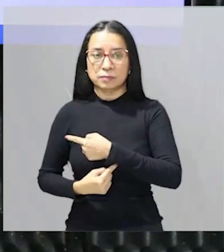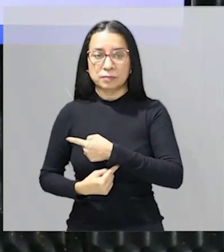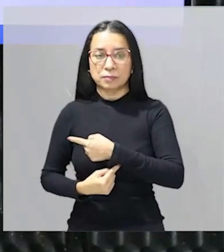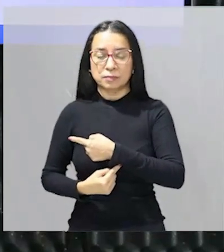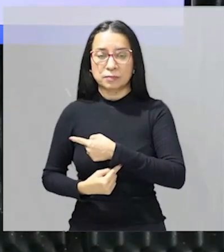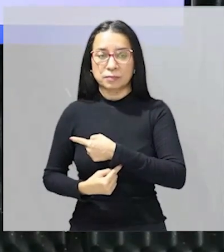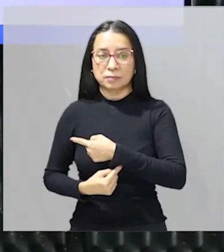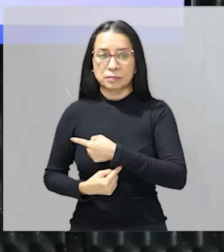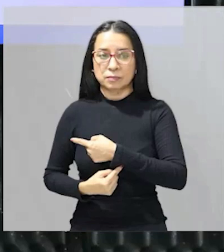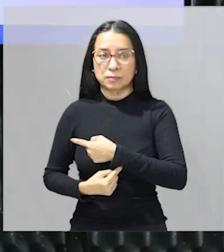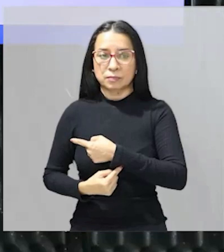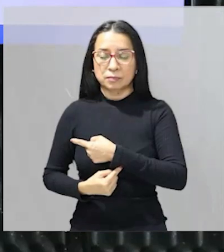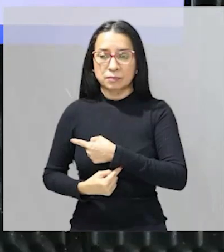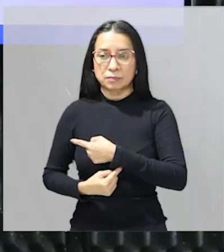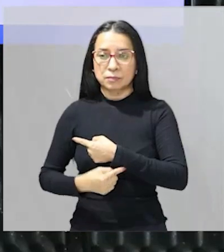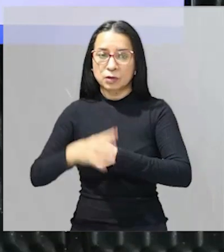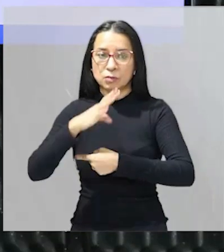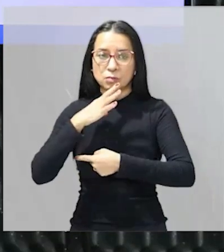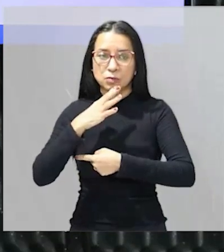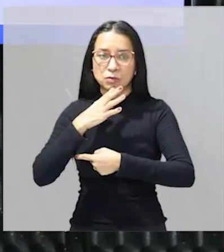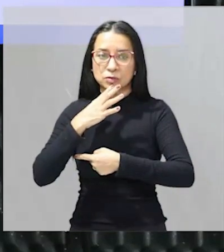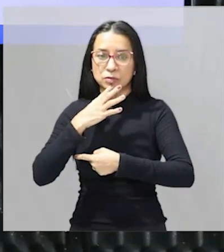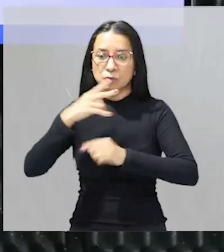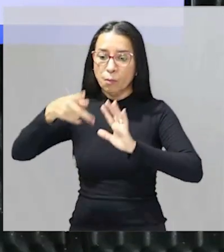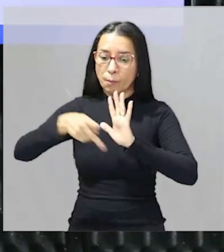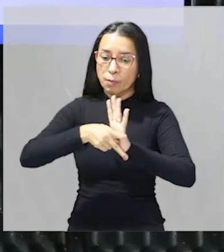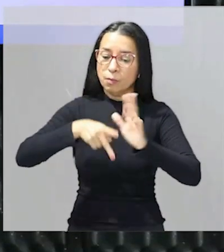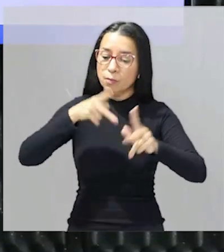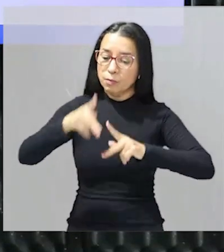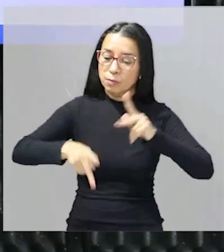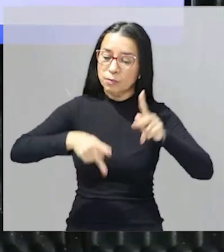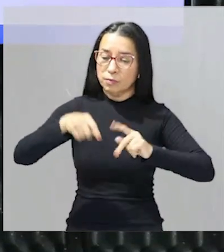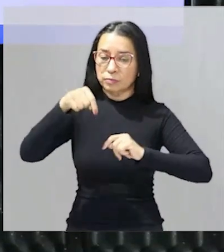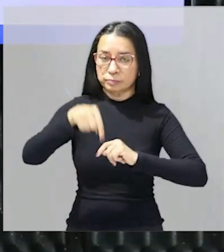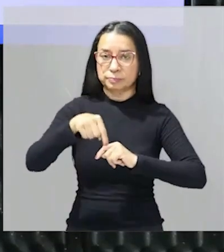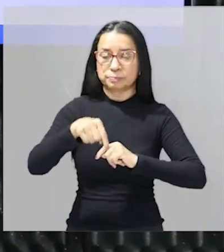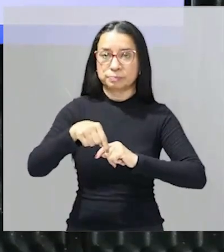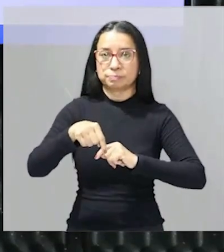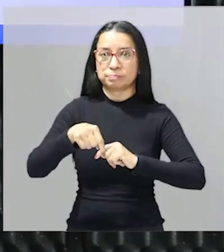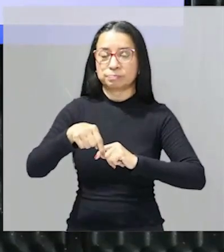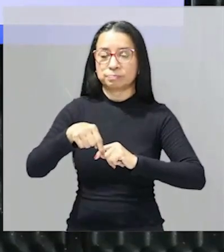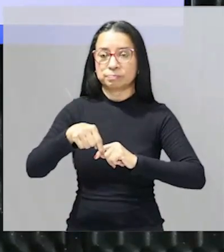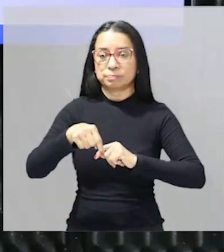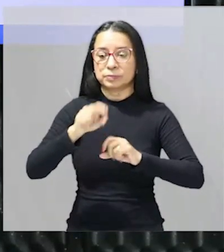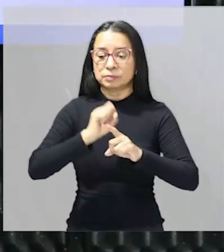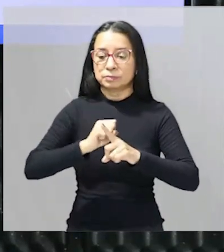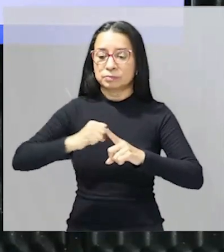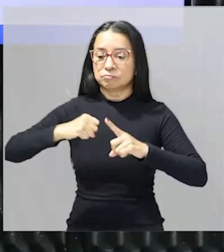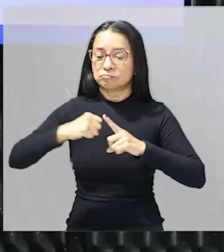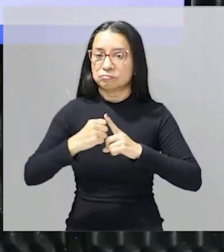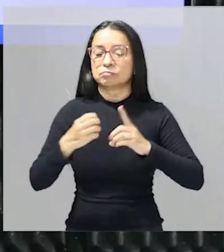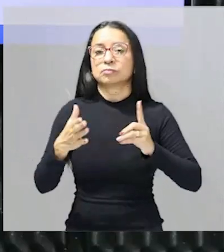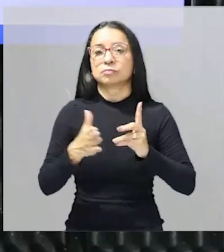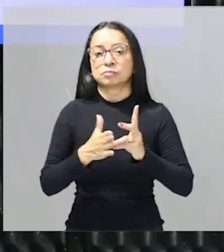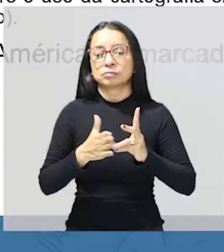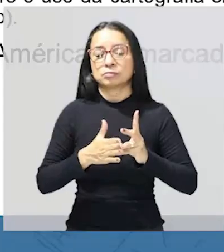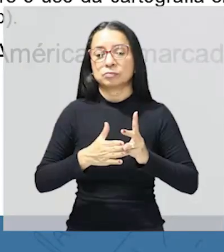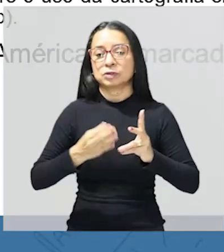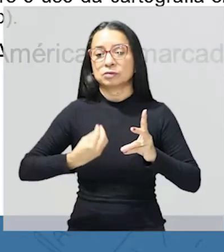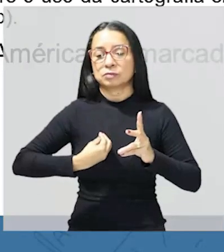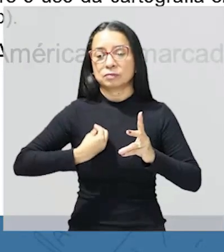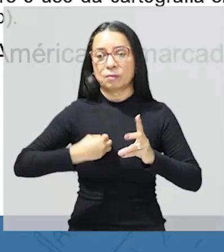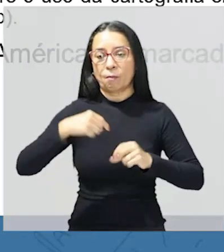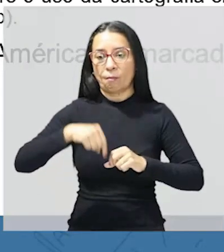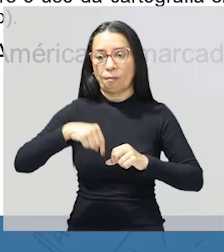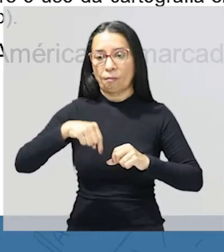dos ameríndios, o conhecimento dos nativos, das sociedades indígenas que viviam aqui no Novo Mundo,